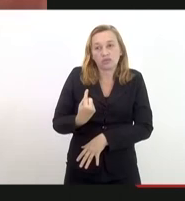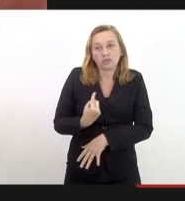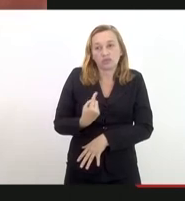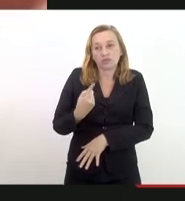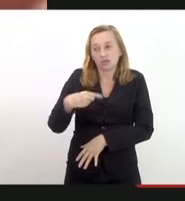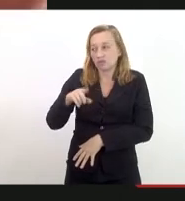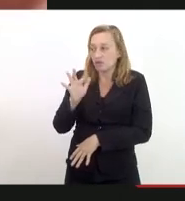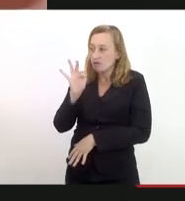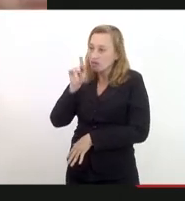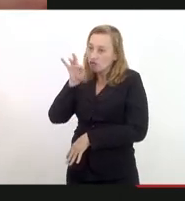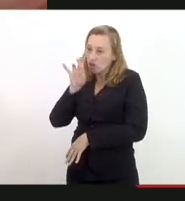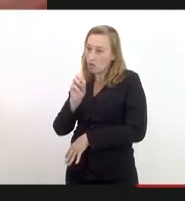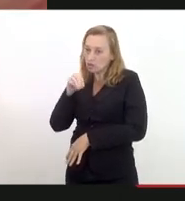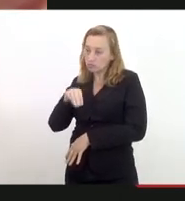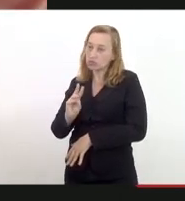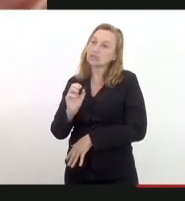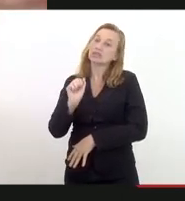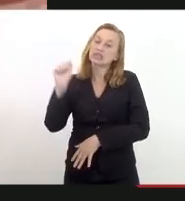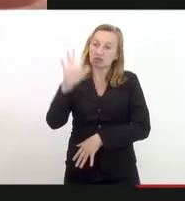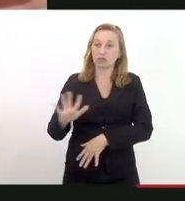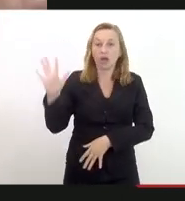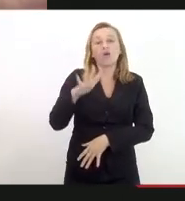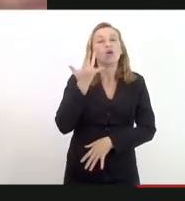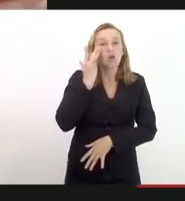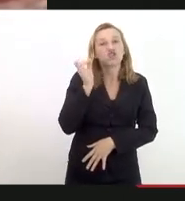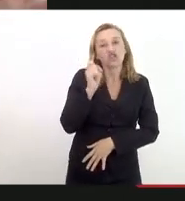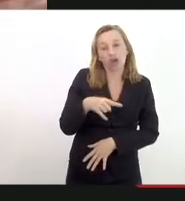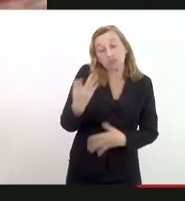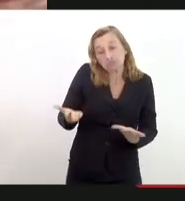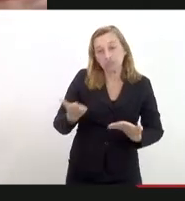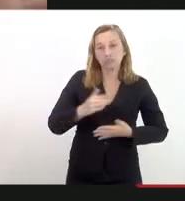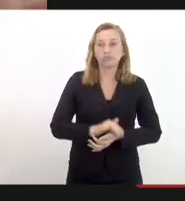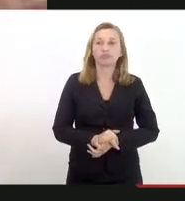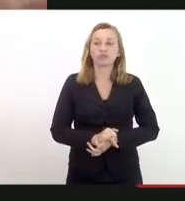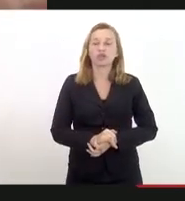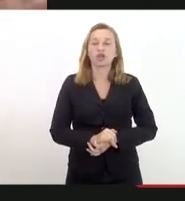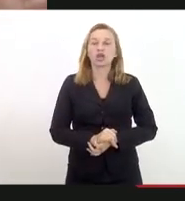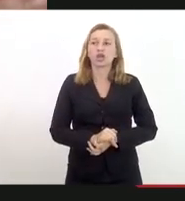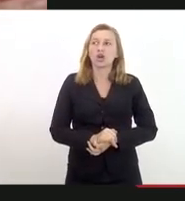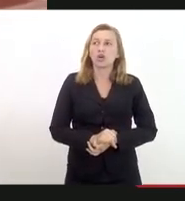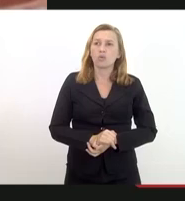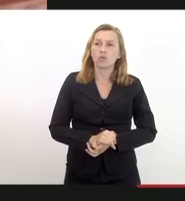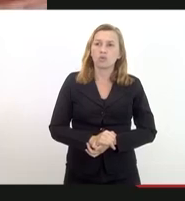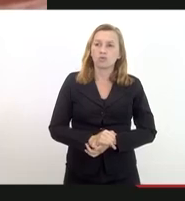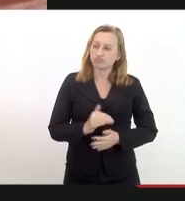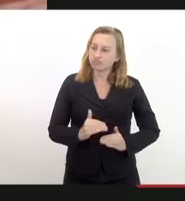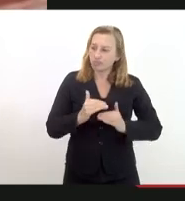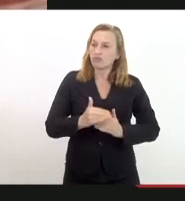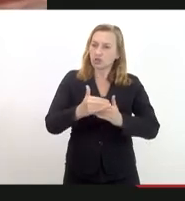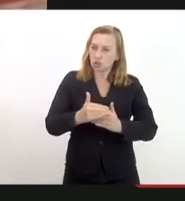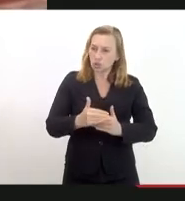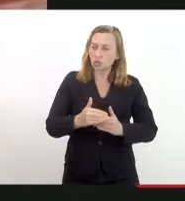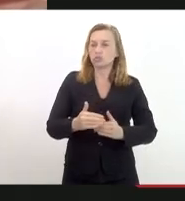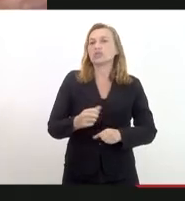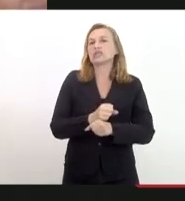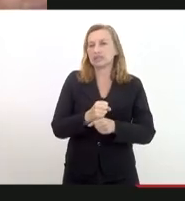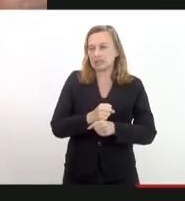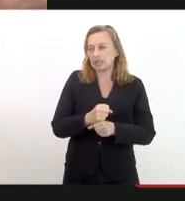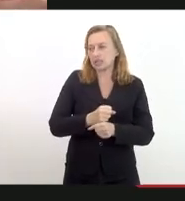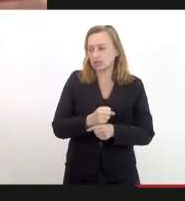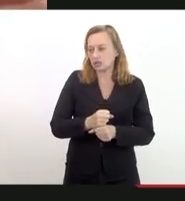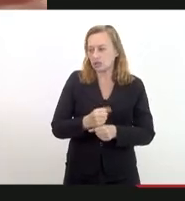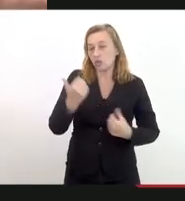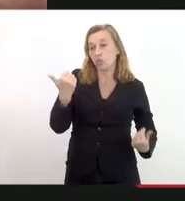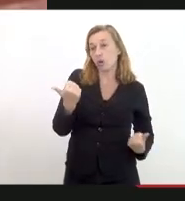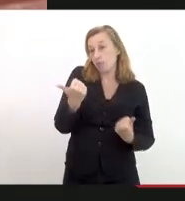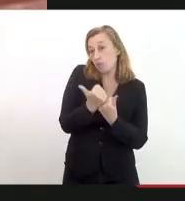fóruns nacionais. Eu acho que é isso. Acho que a gente avançou muito esse ano com o apoio da